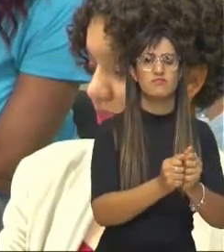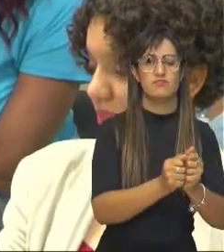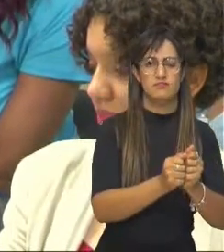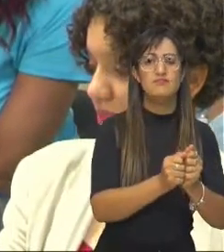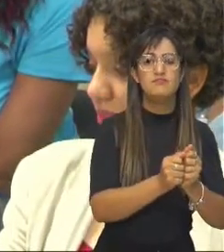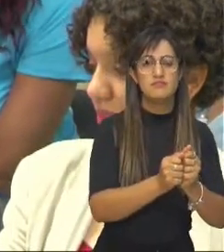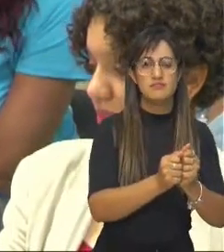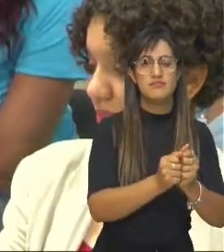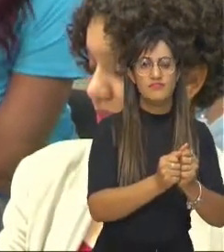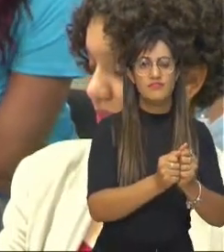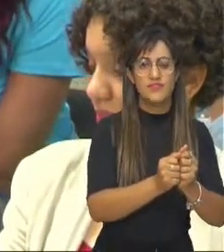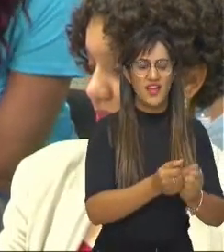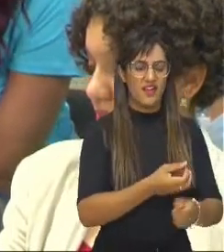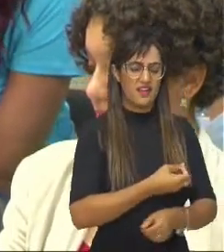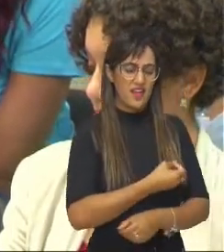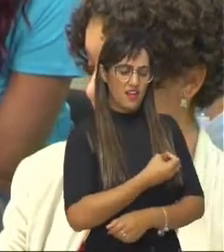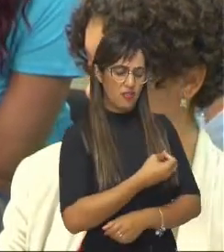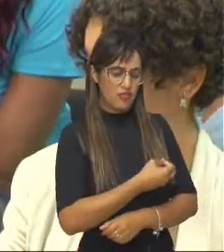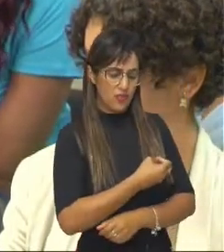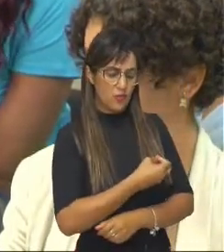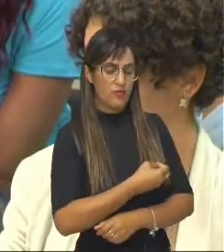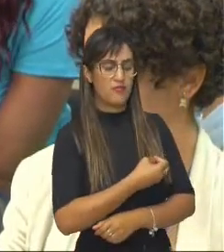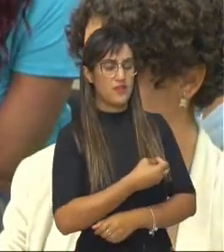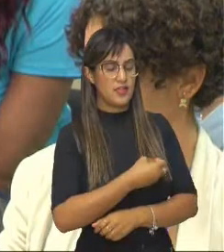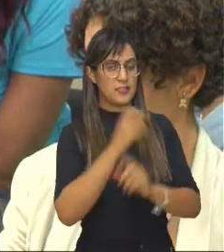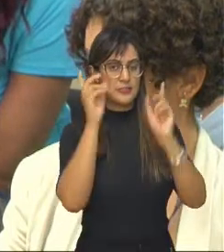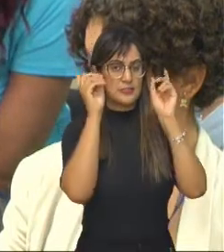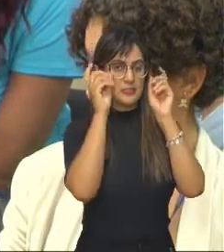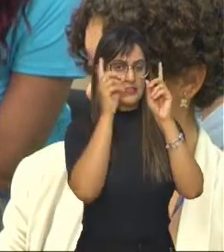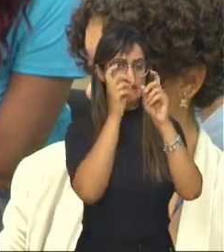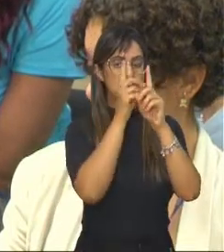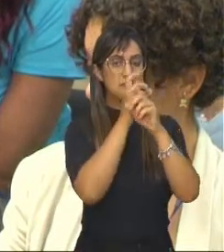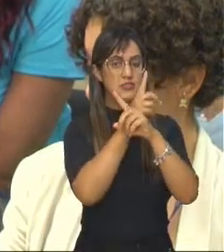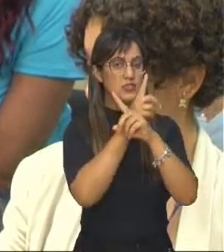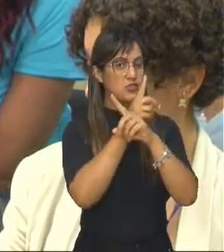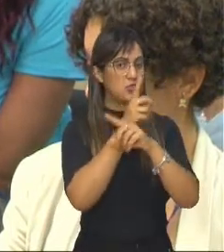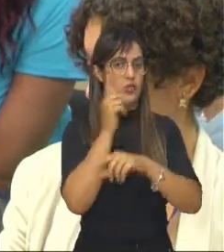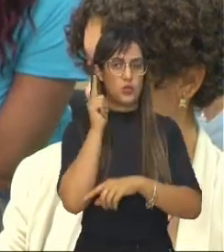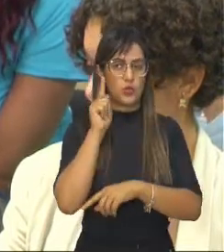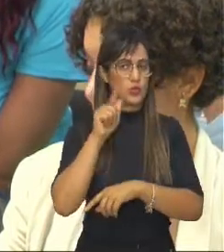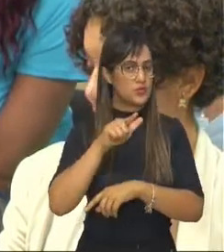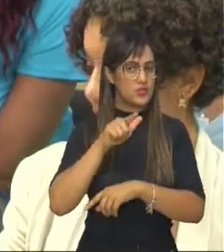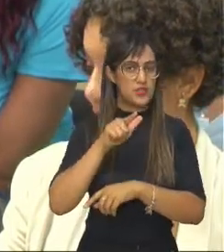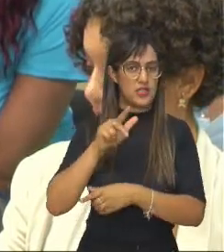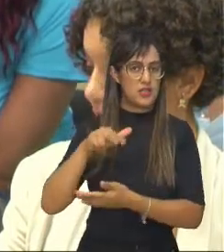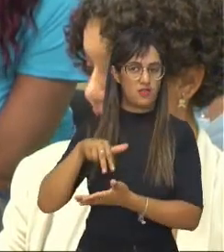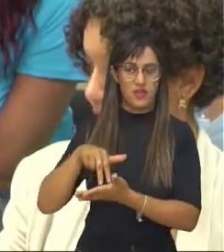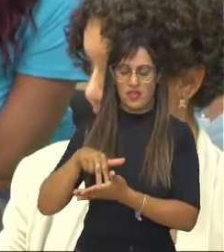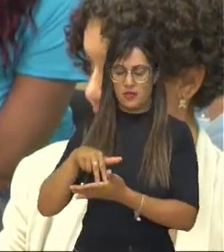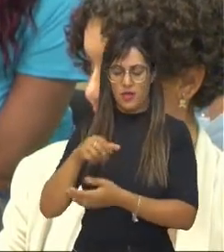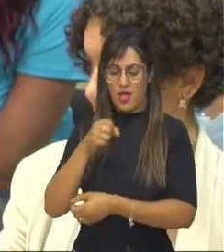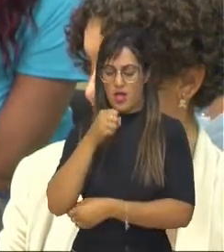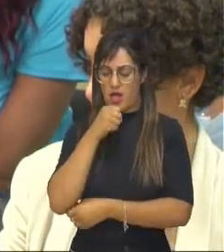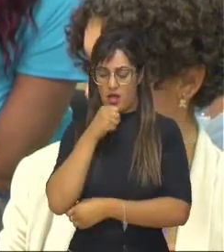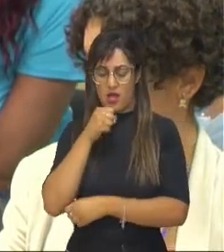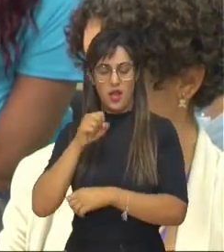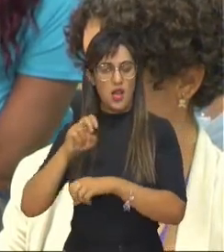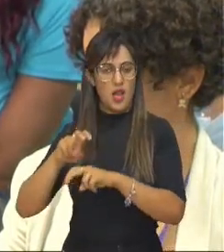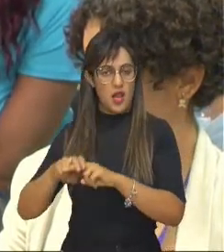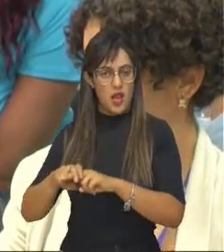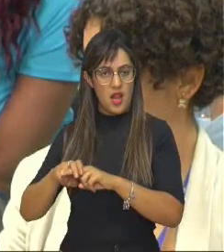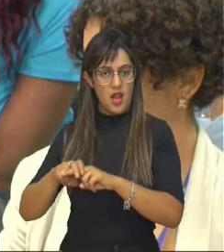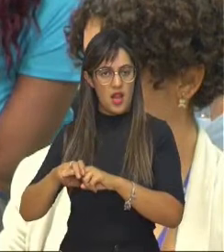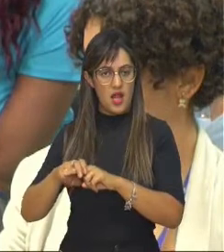E aí eu vivi uma vida muito medrosa. Muito. Nunca conseguia ficar em pé e sentado segurando esse microfone, sem